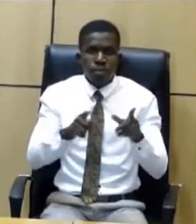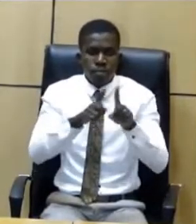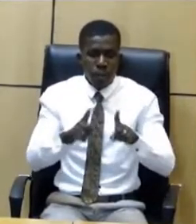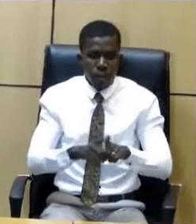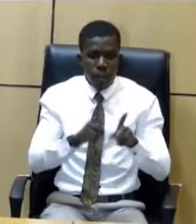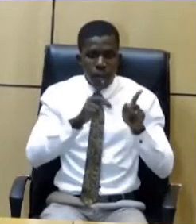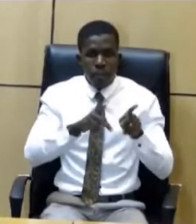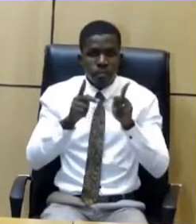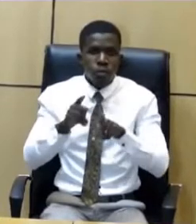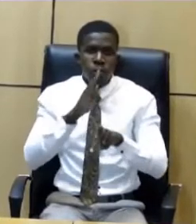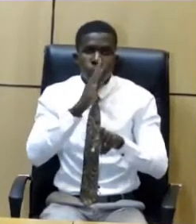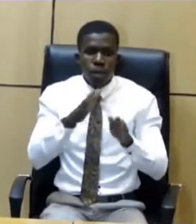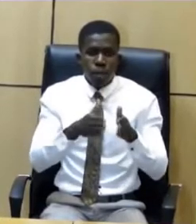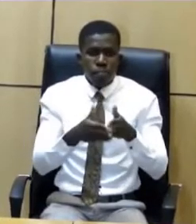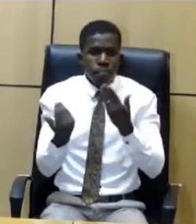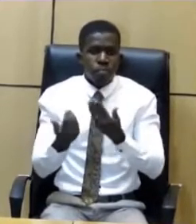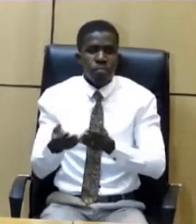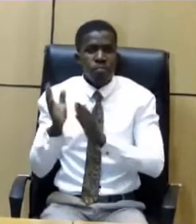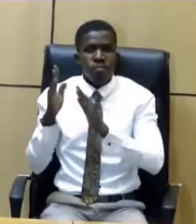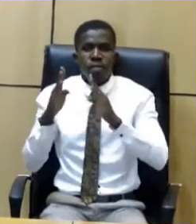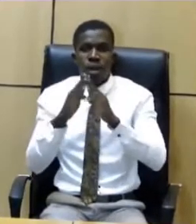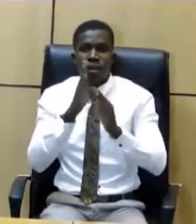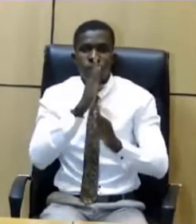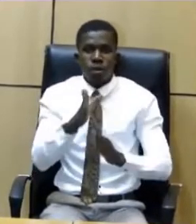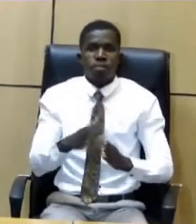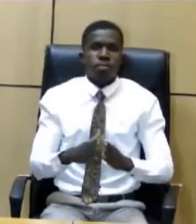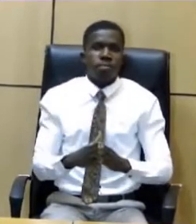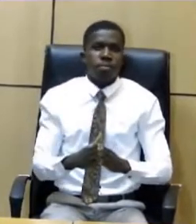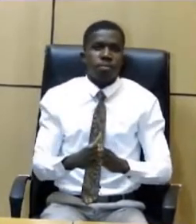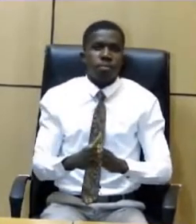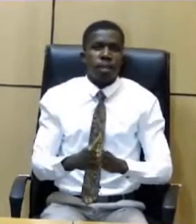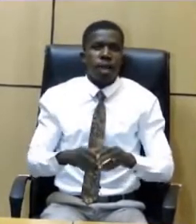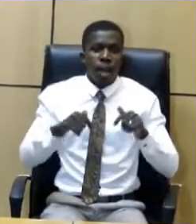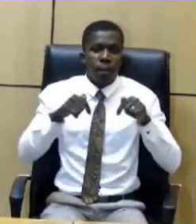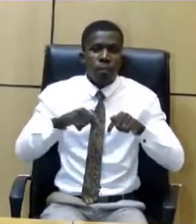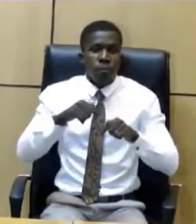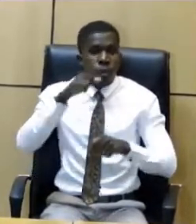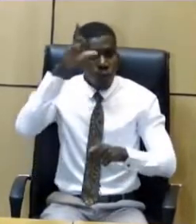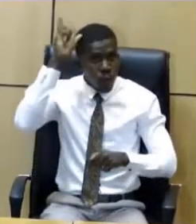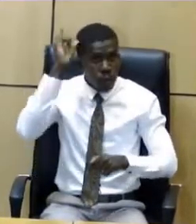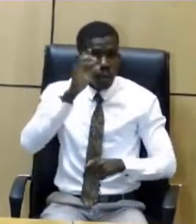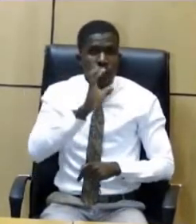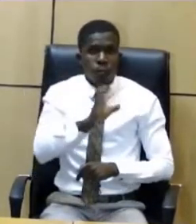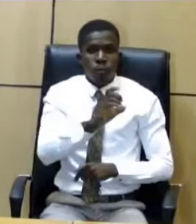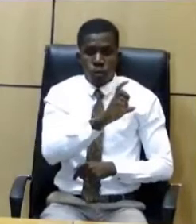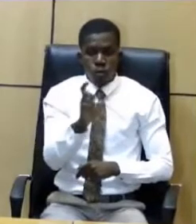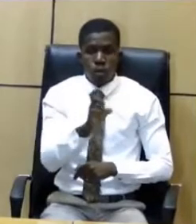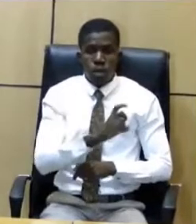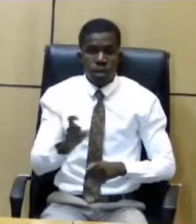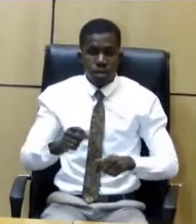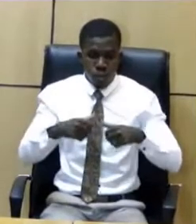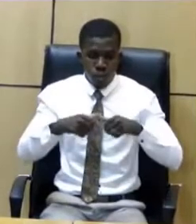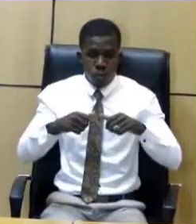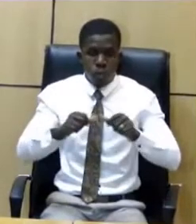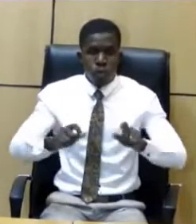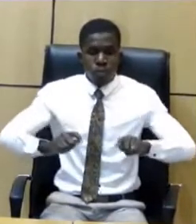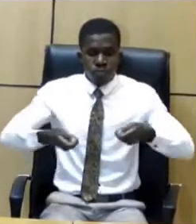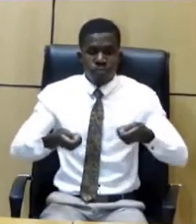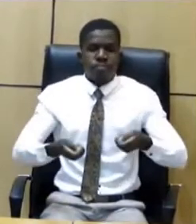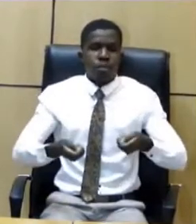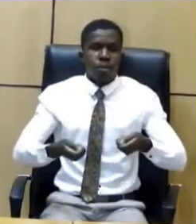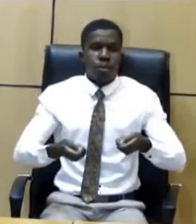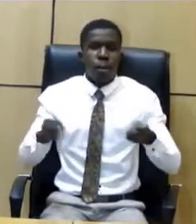Mantém-se a cerca sanitária do hoje ainda, que prevemos fazer o seu